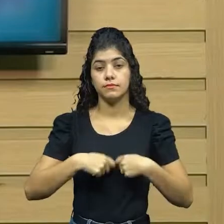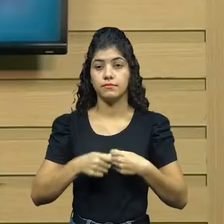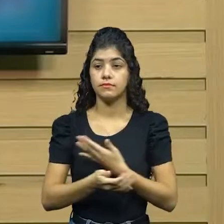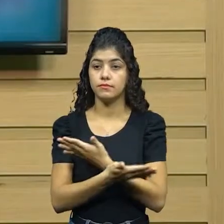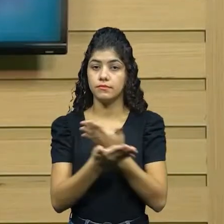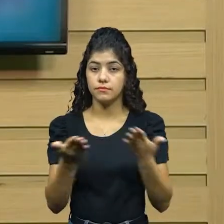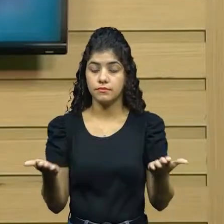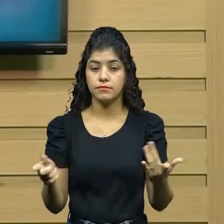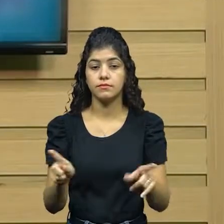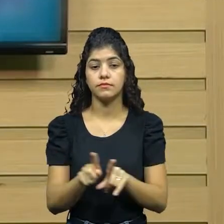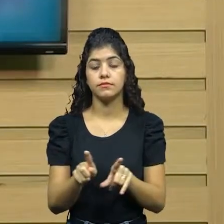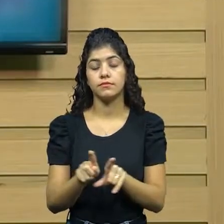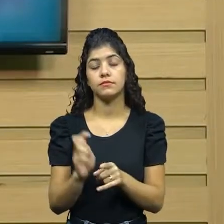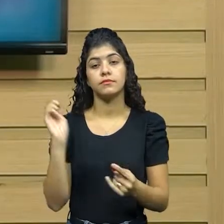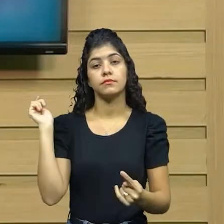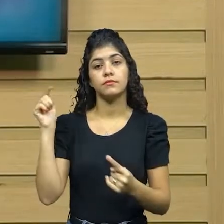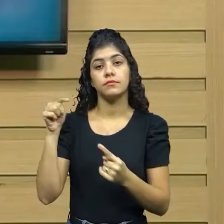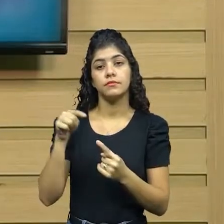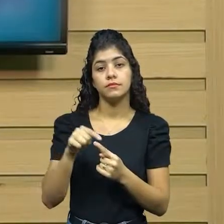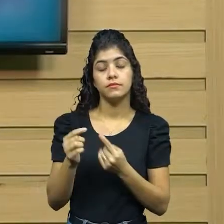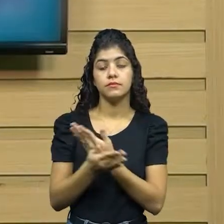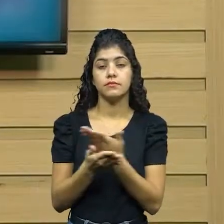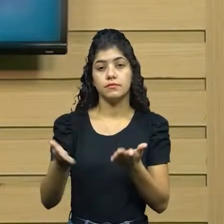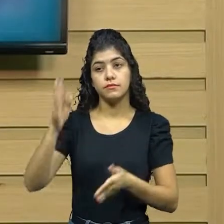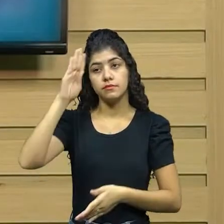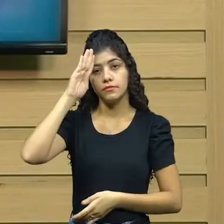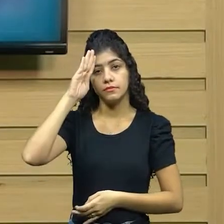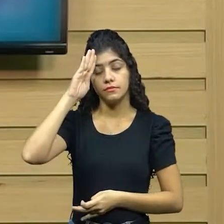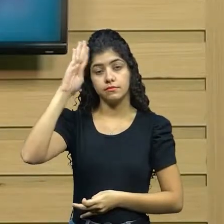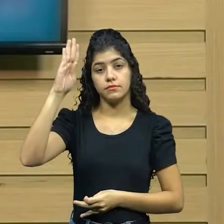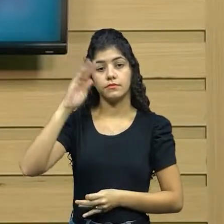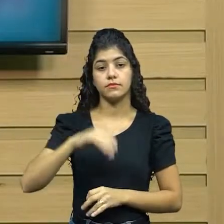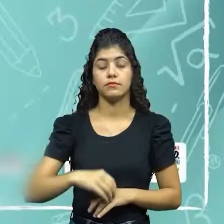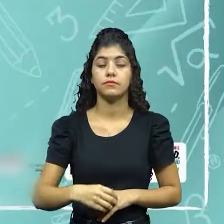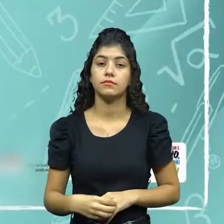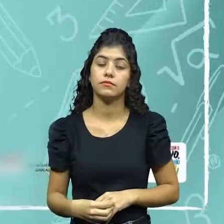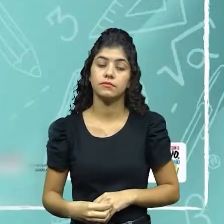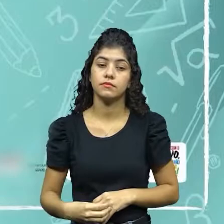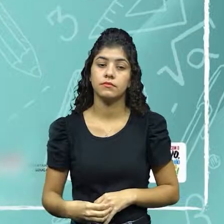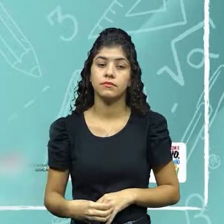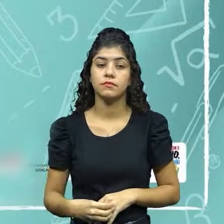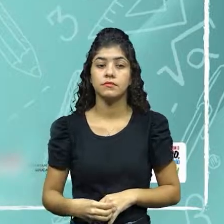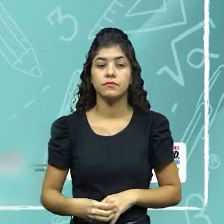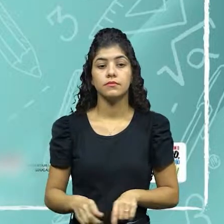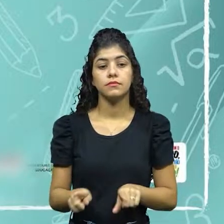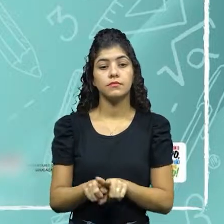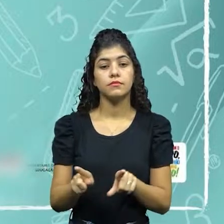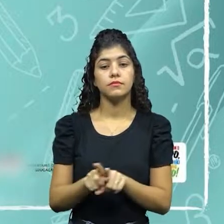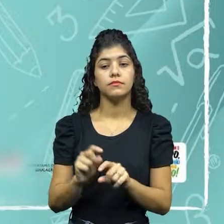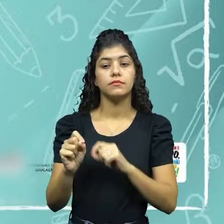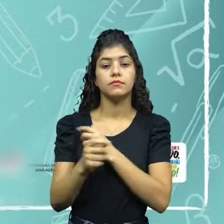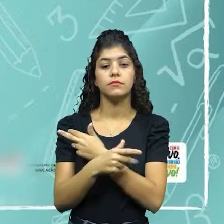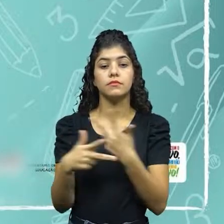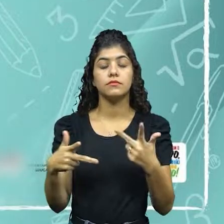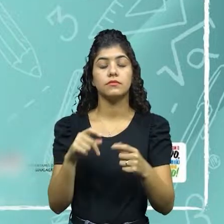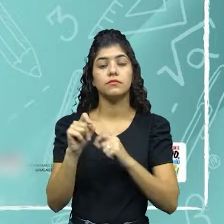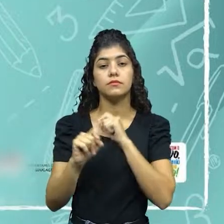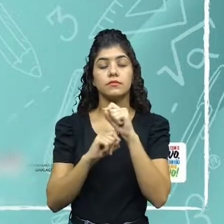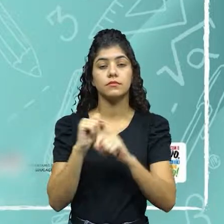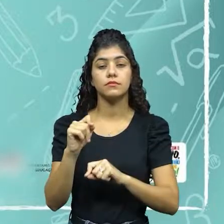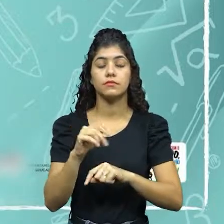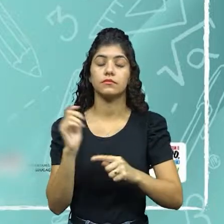E esse é um objetivo principal do marketing. Outro motivo